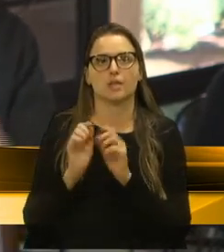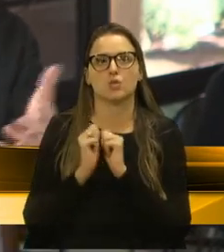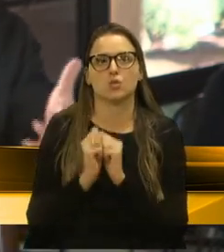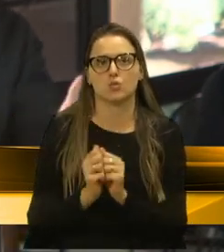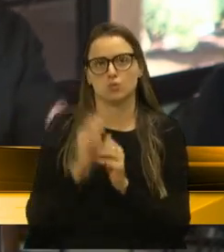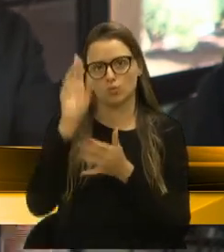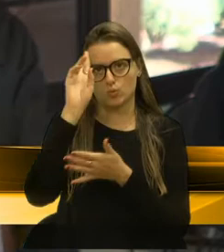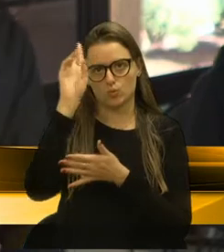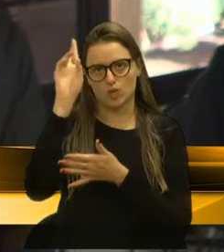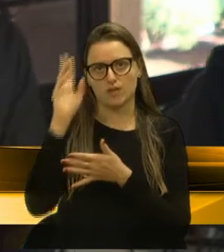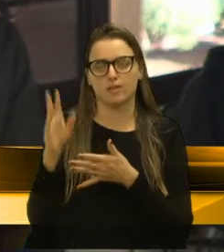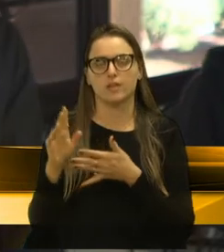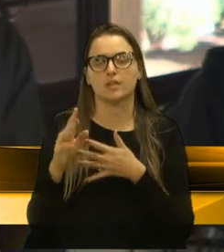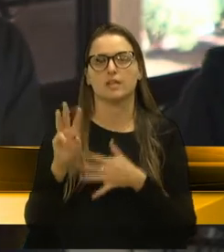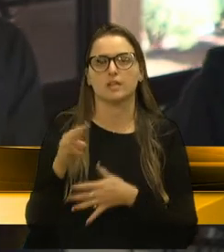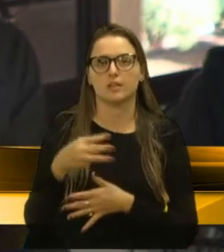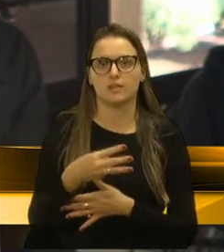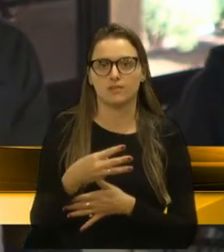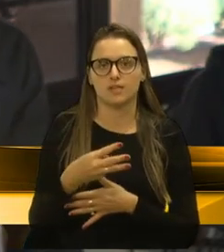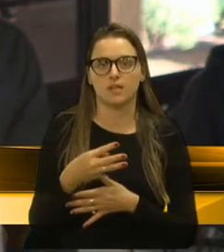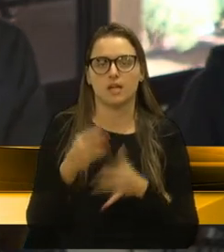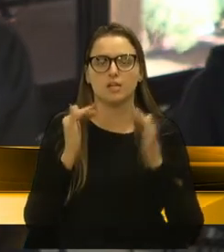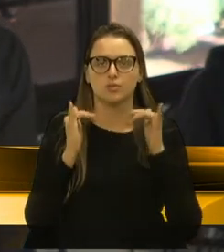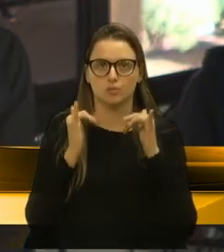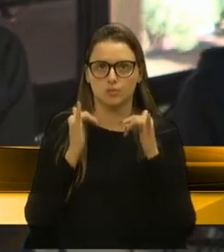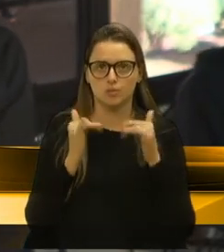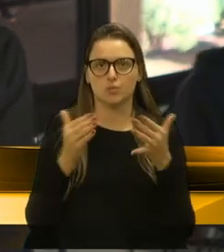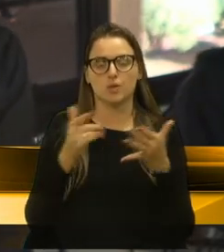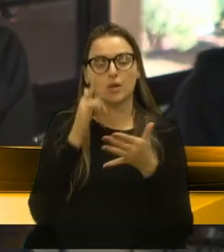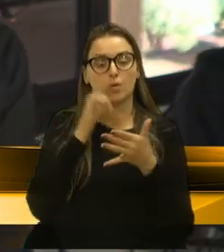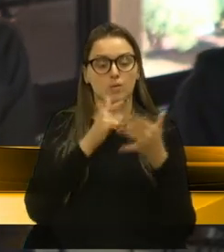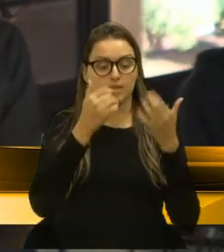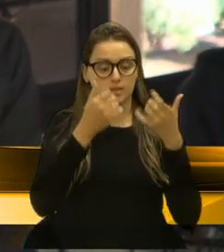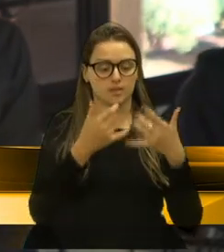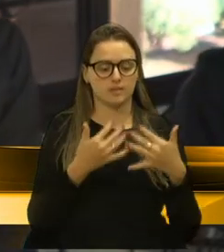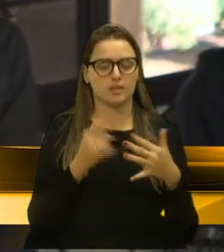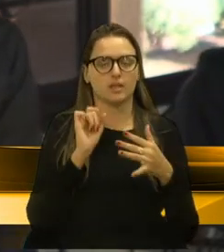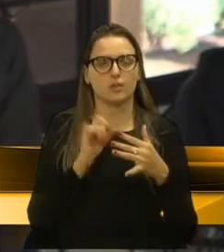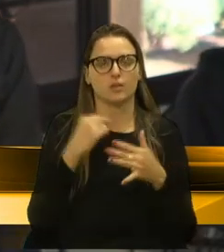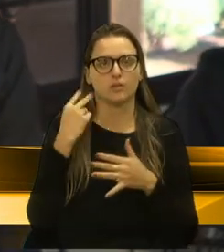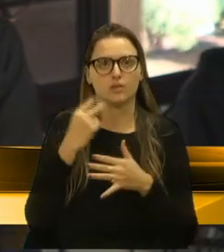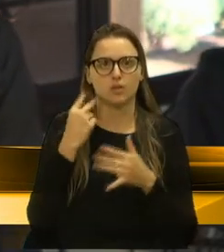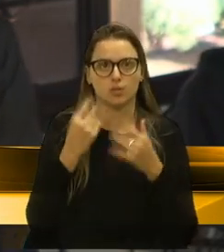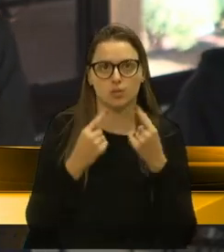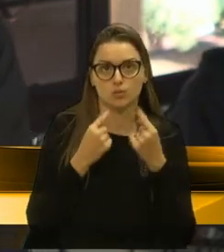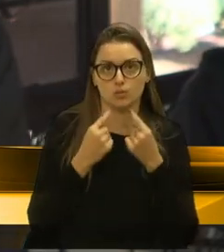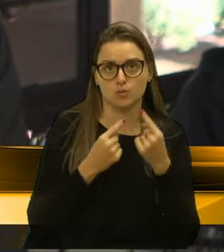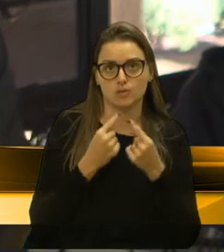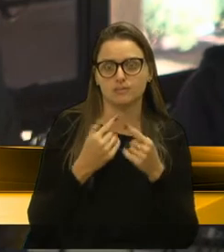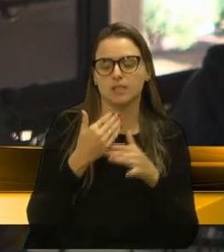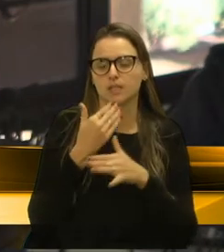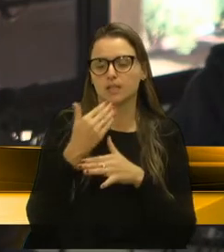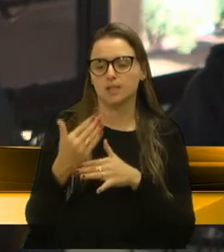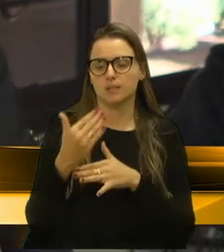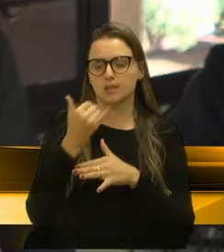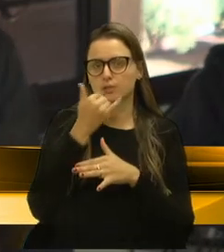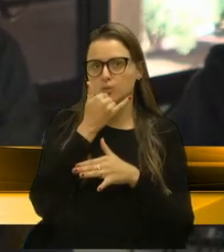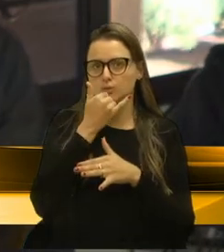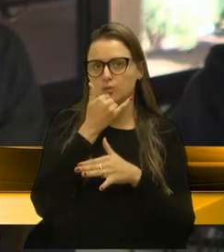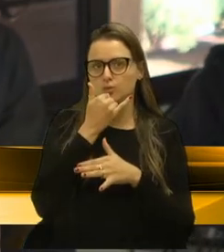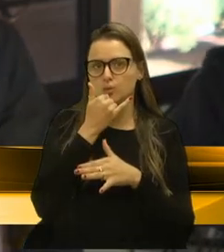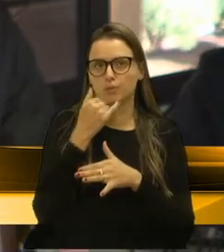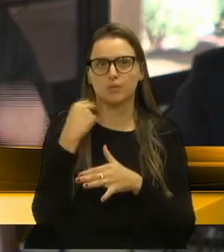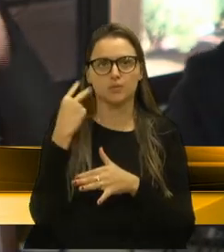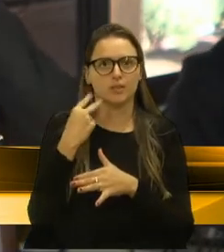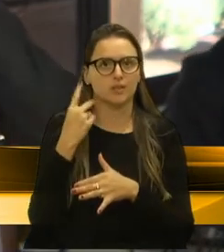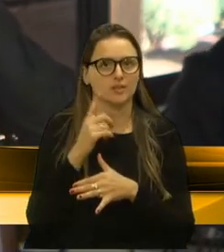Visat para que pudesse esclarecer as dúvidas dos vereadores. Peço desculpa aos vereadores que não foram convidados, mas